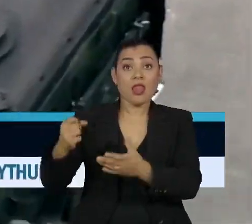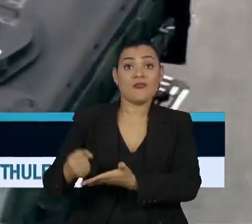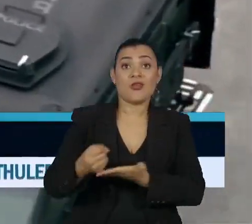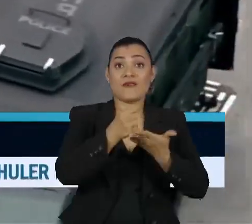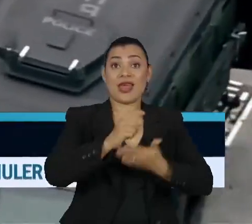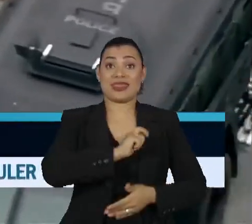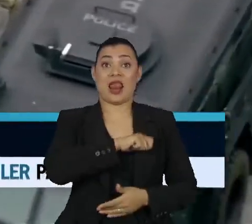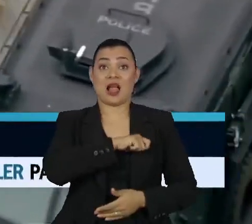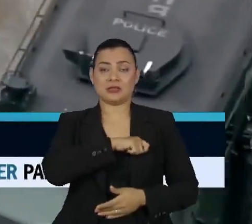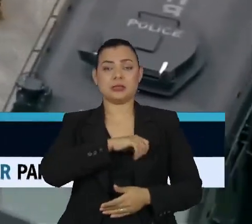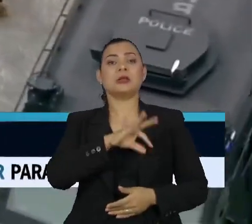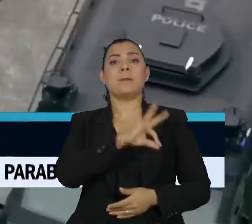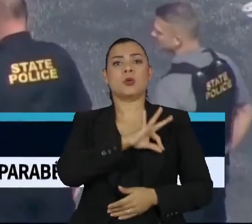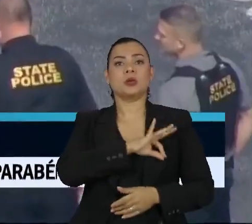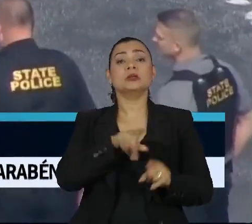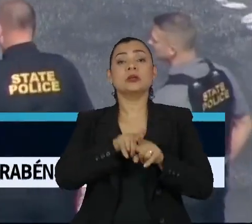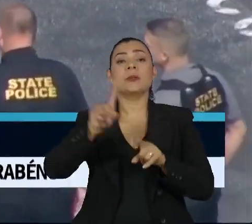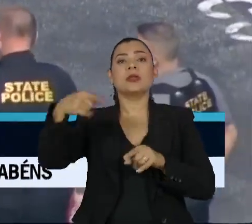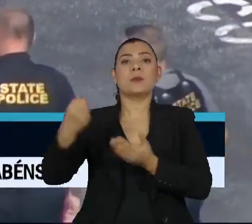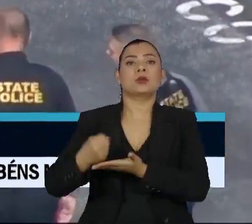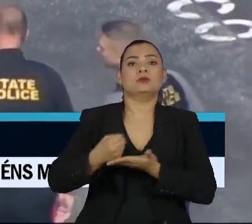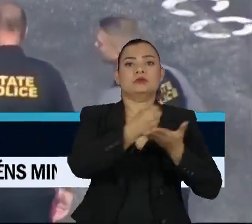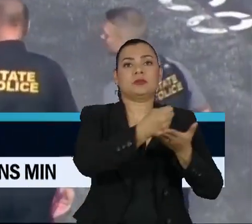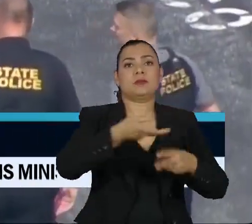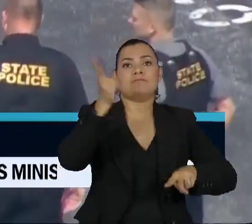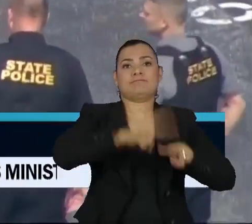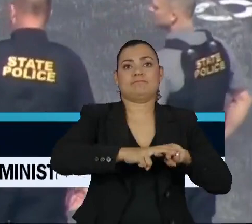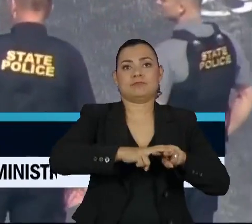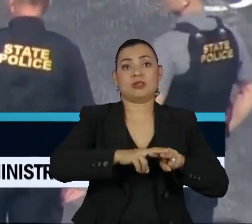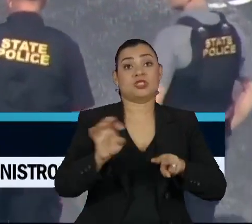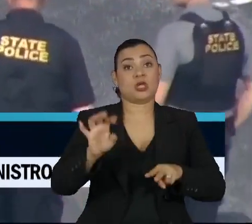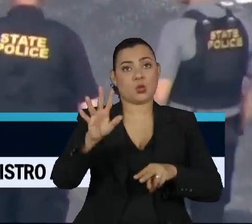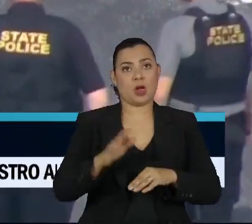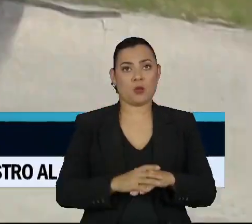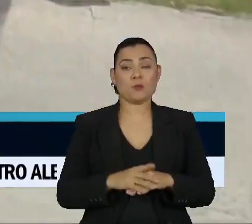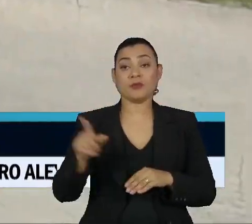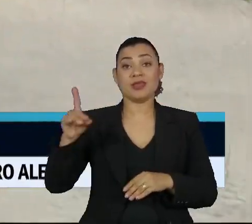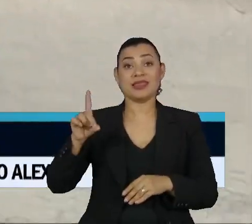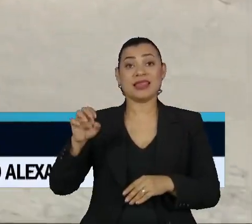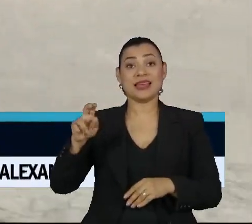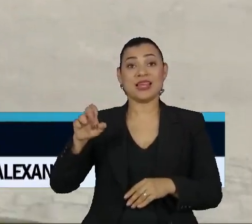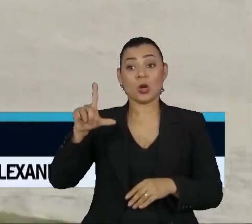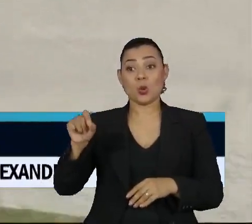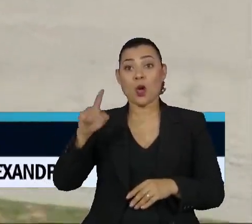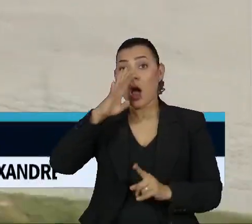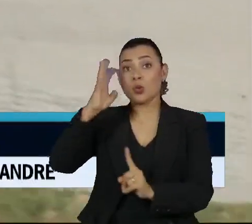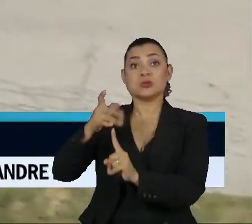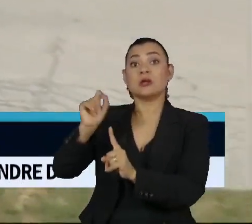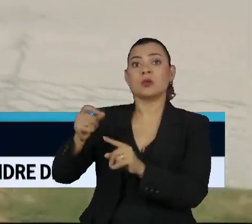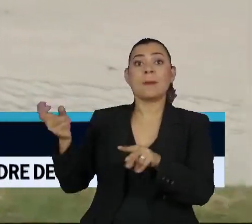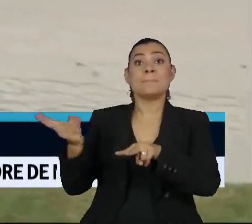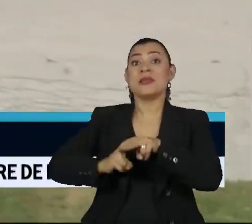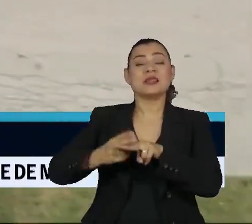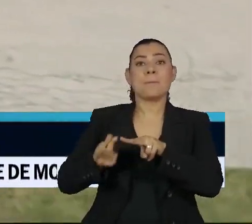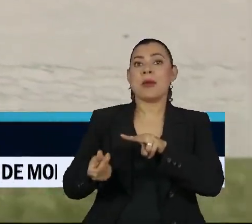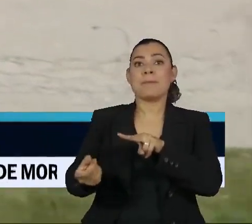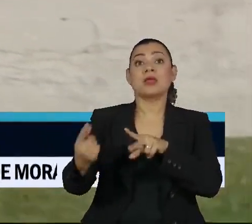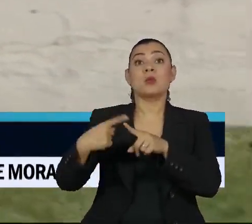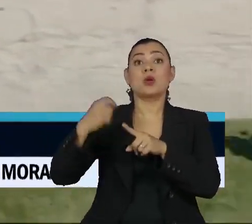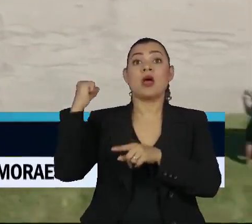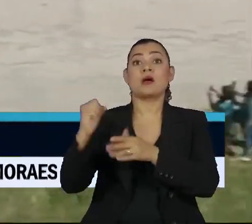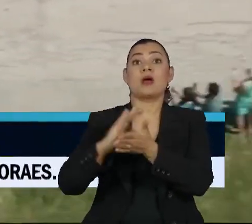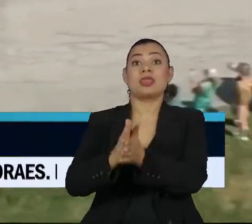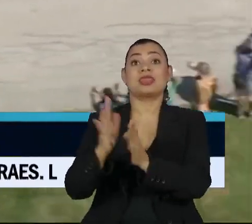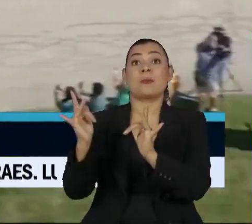à delegacia de polícia e depois transferido a uma cadeia estadual. Danilo Cavalcante foi condenado à prisão perpétua pelo assassinato